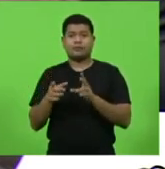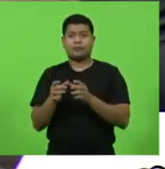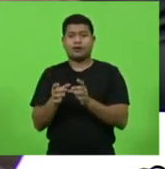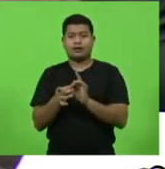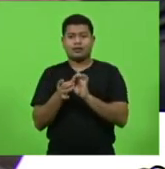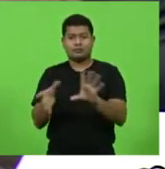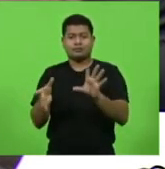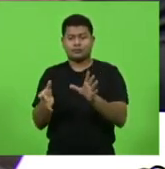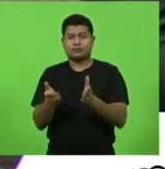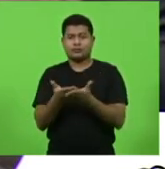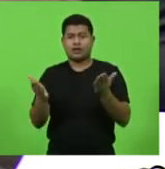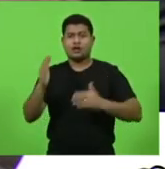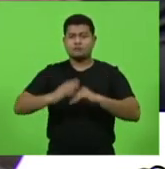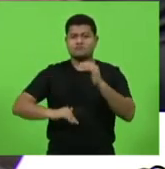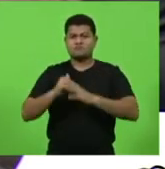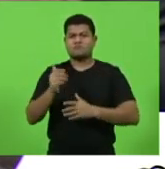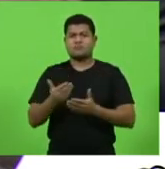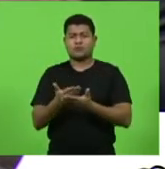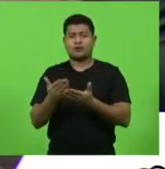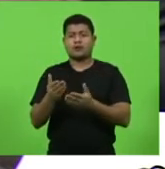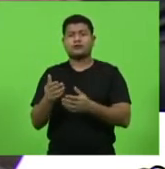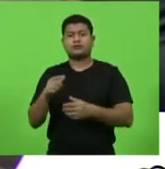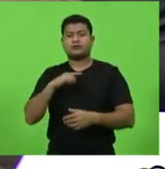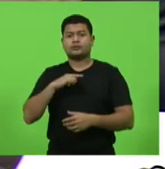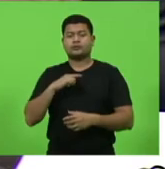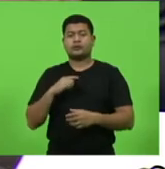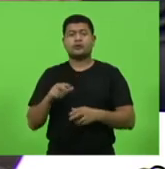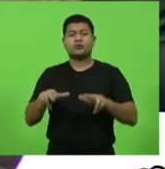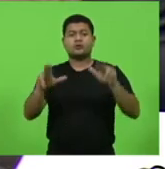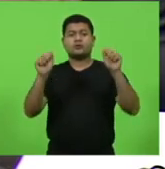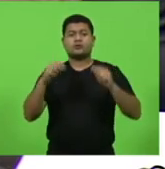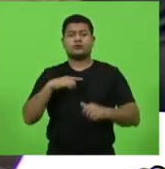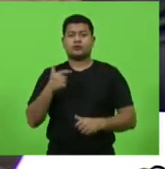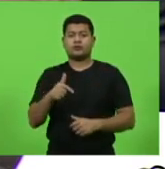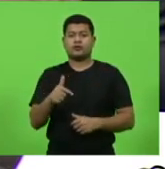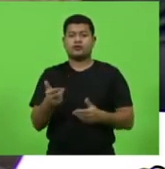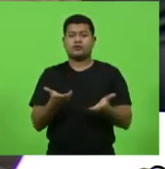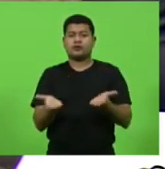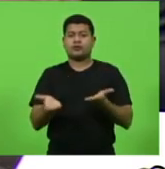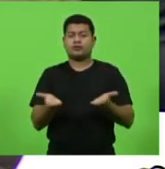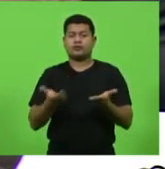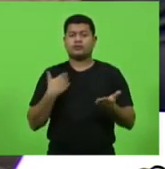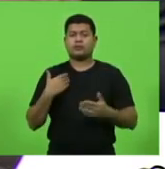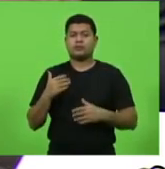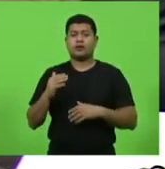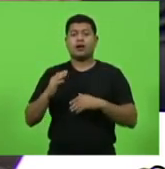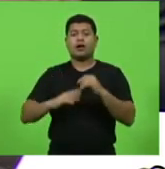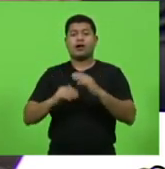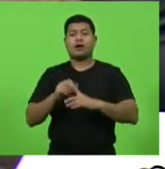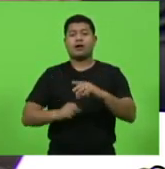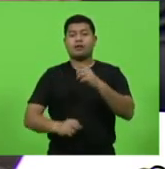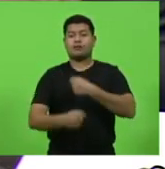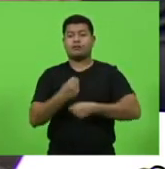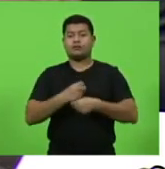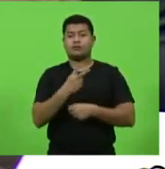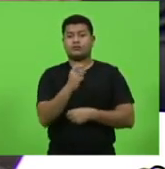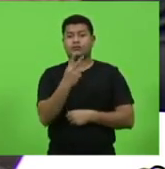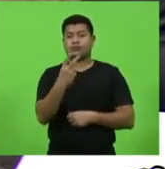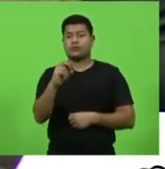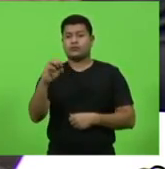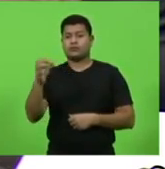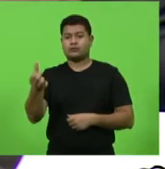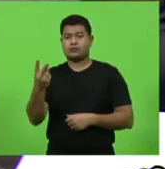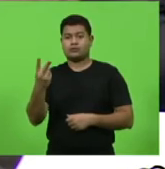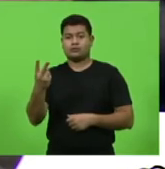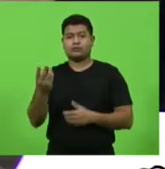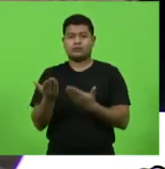elas atuam lá e nunca houve uma licitação. A ação, se não me engano, é do ano 2002, quando o Ministério Público ingressou e